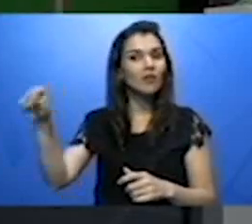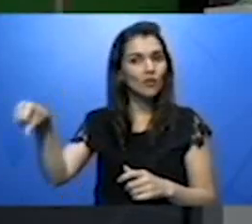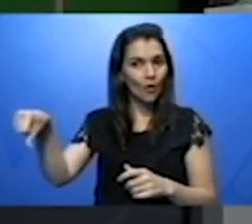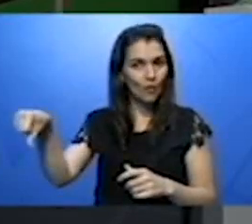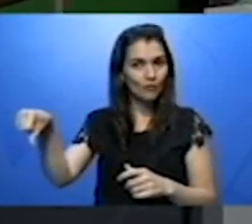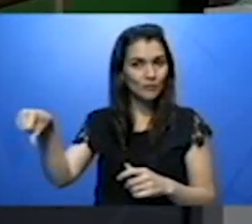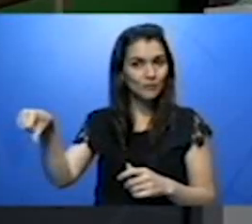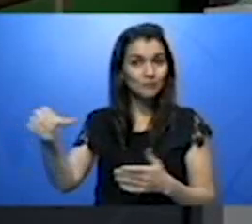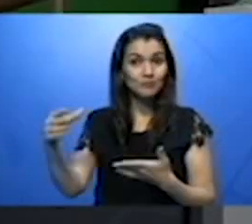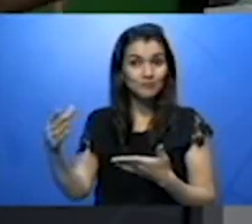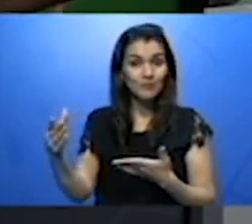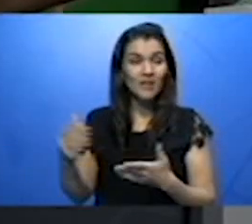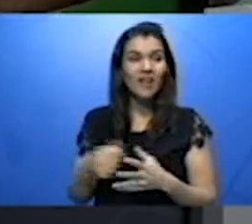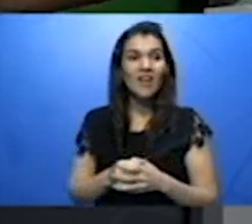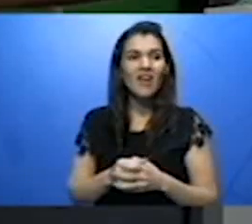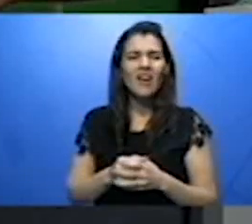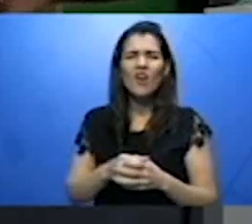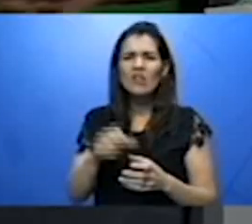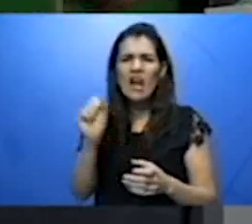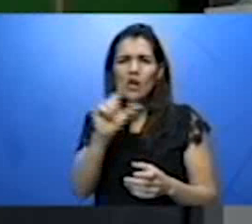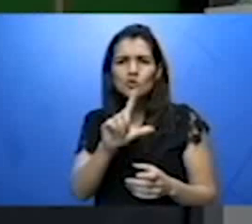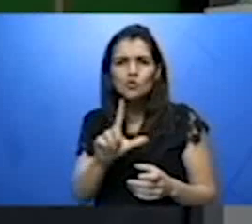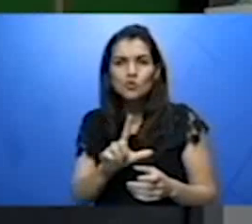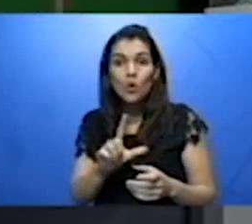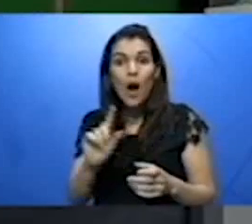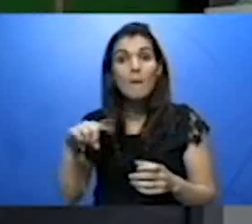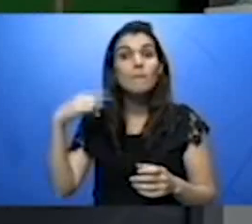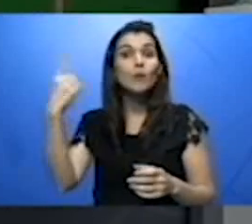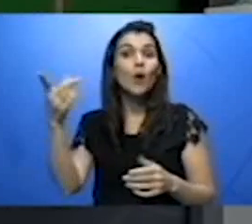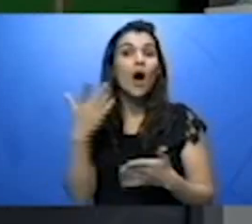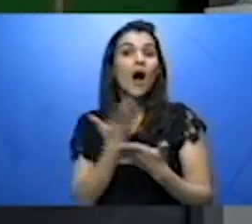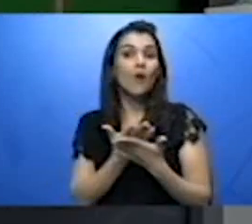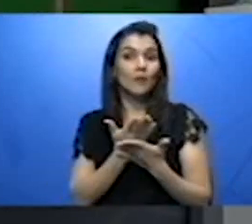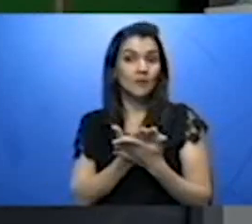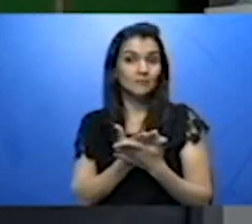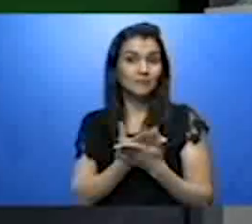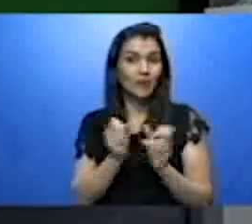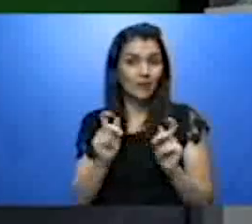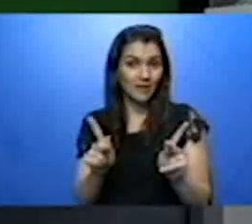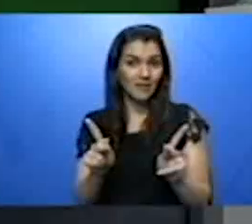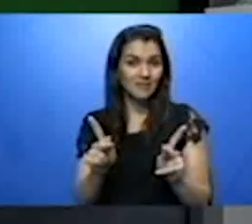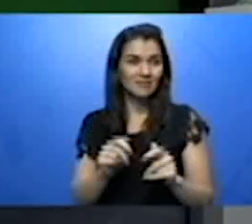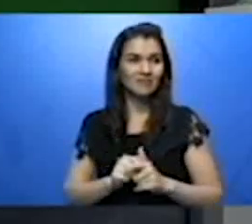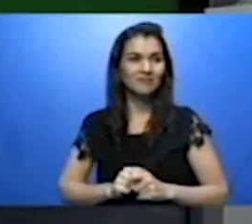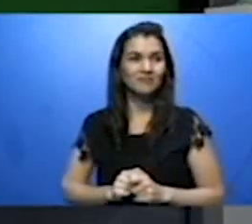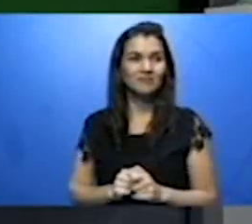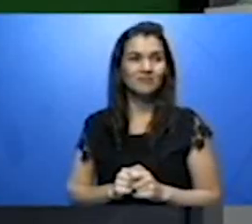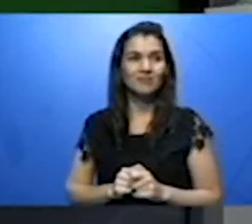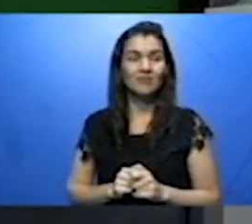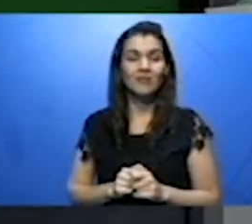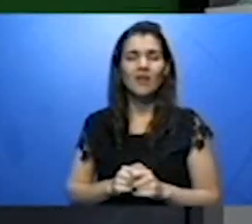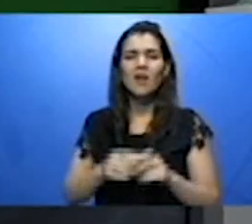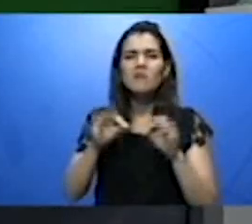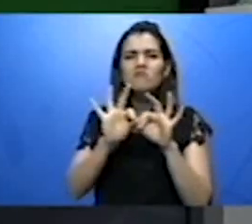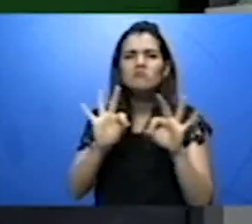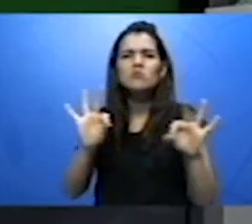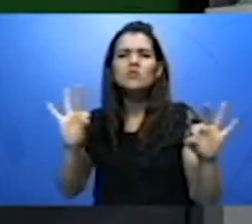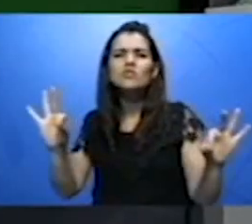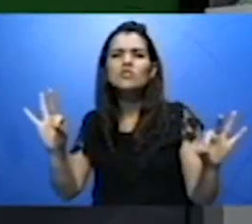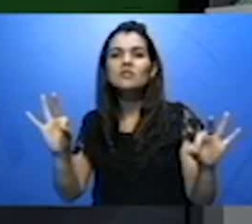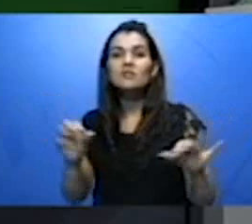essas que aparecem em azul e comprar nossa próxima aula bom então vamos lá medida